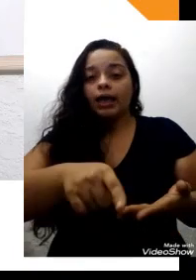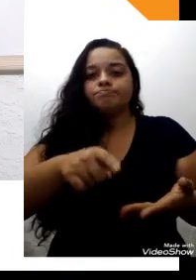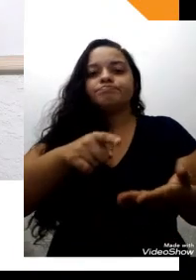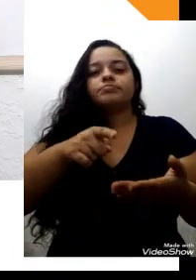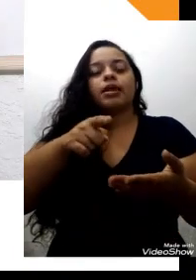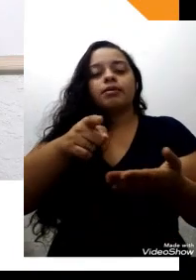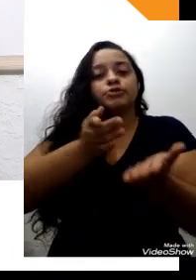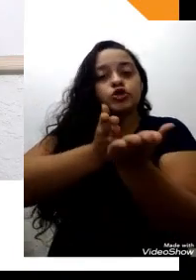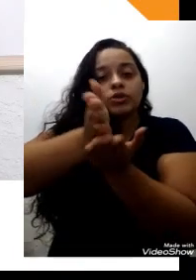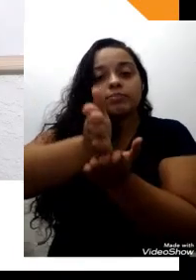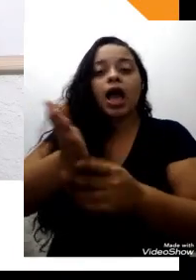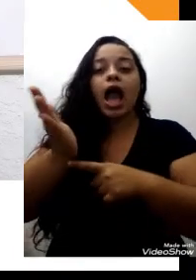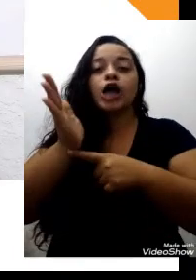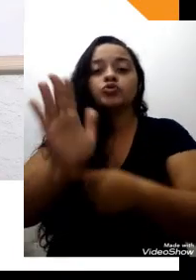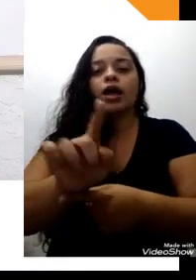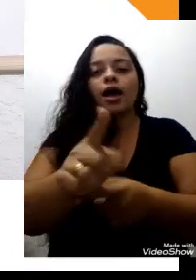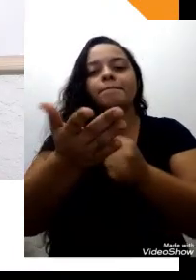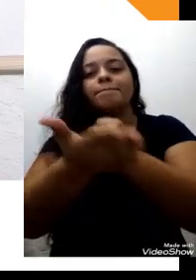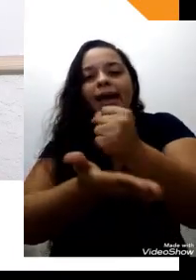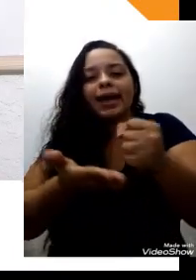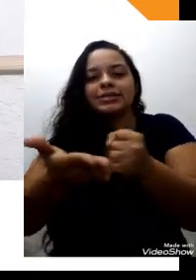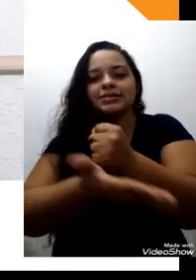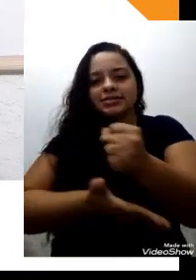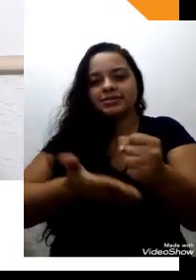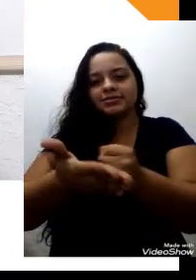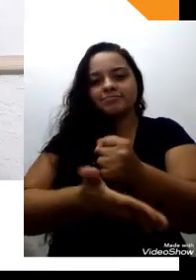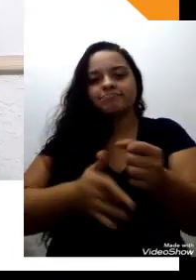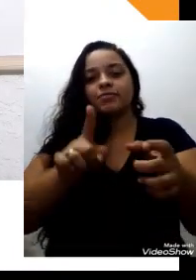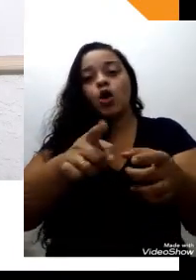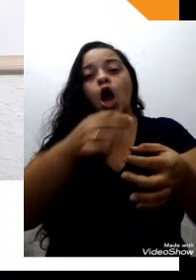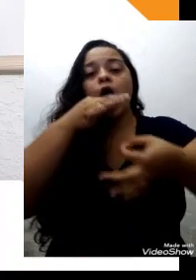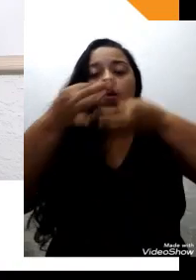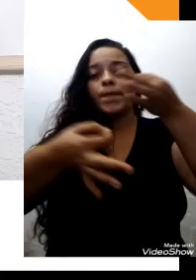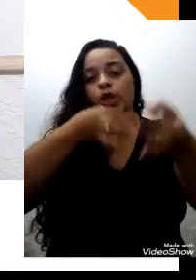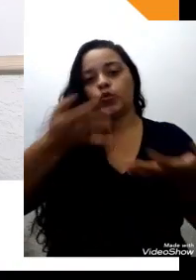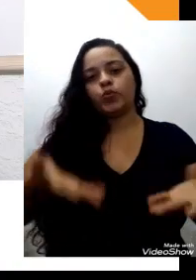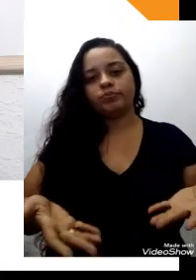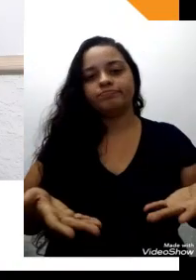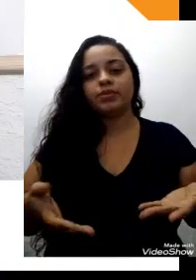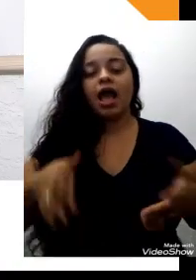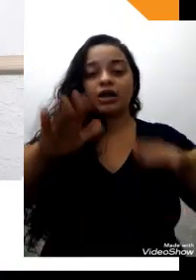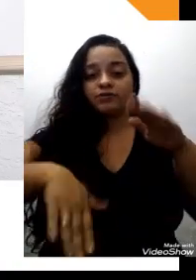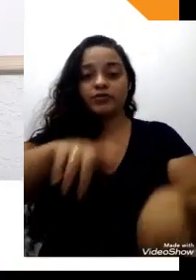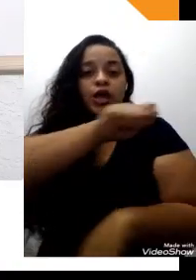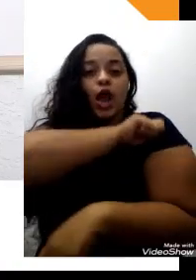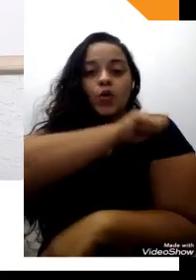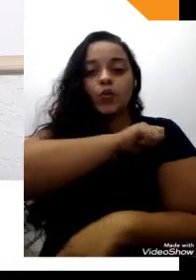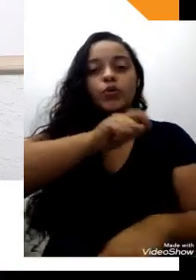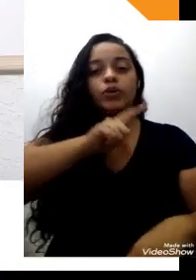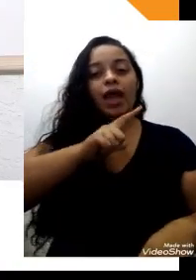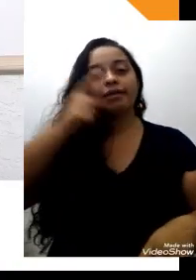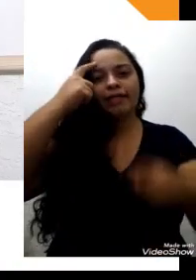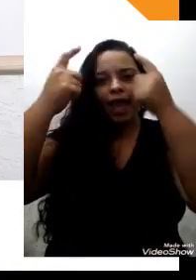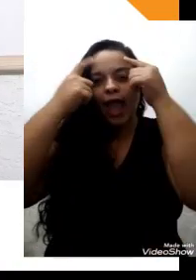de base, como o próprio nome diz, de direcionamento, para o seu argumento. O aluno muitas